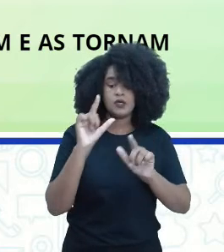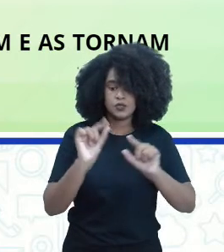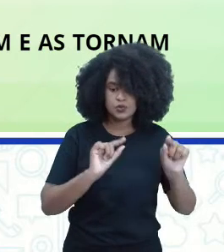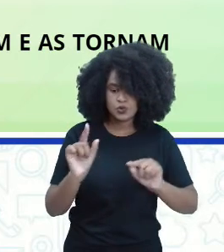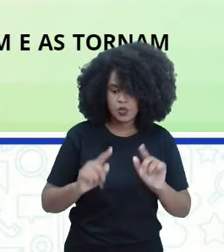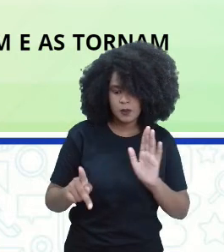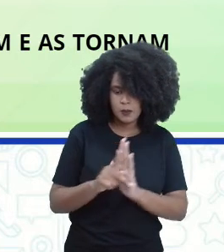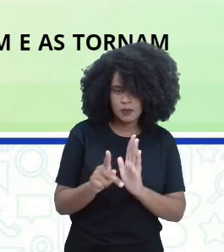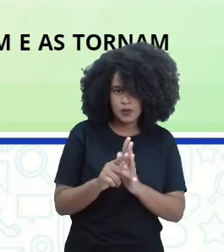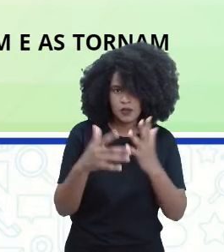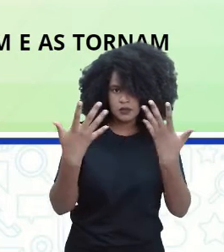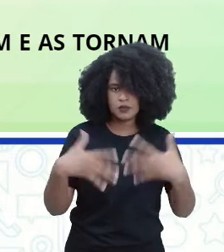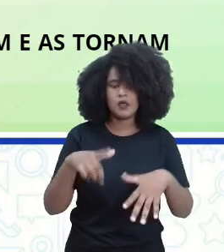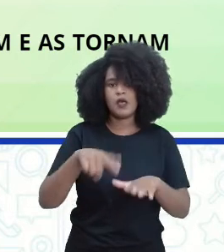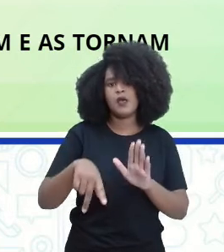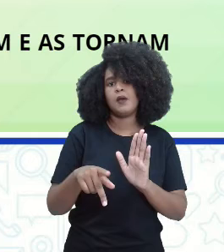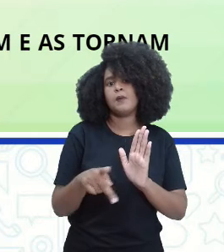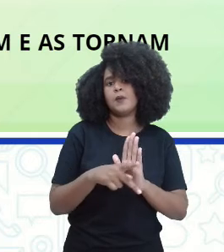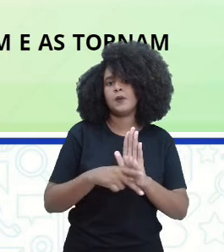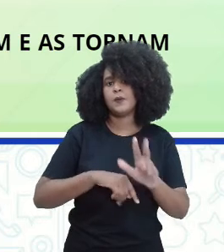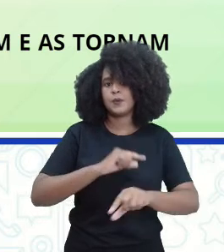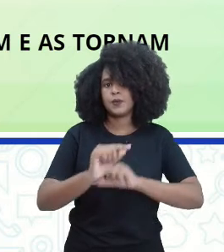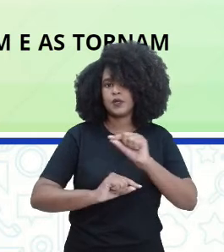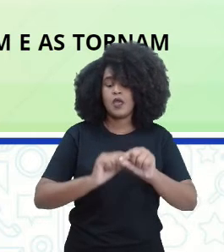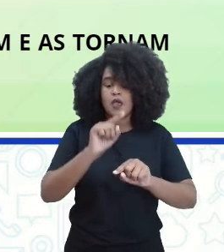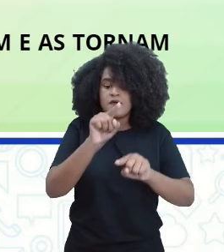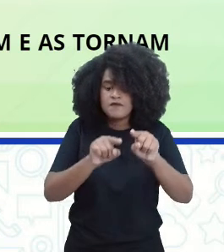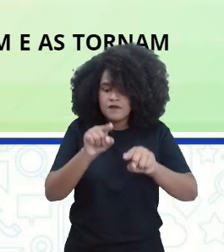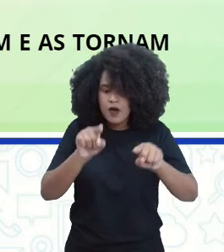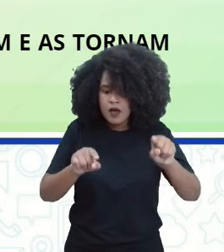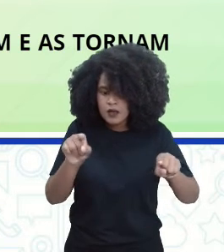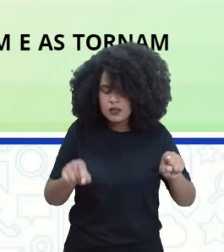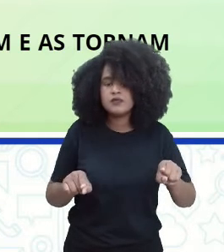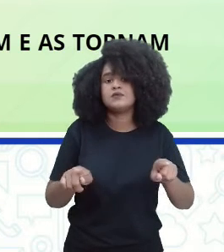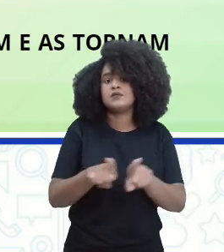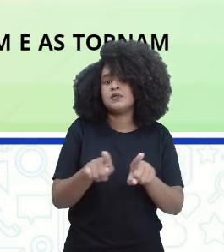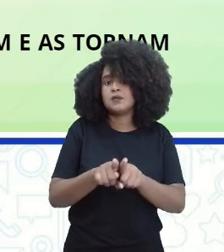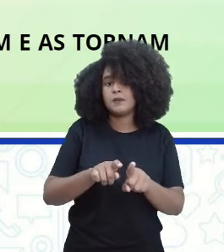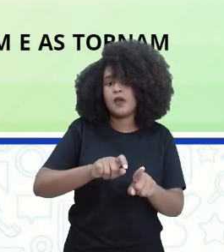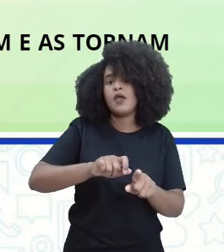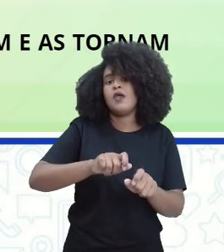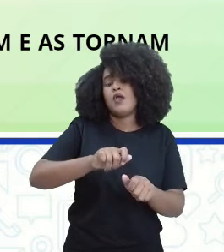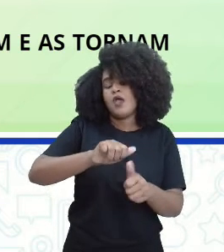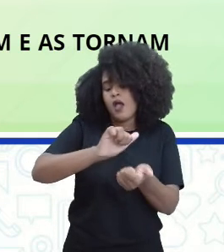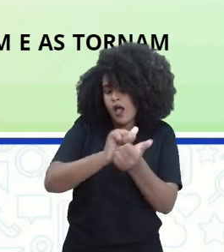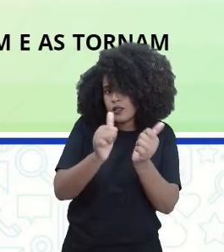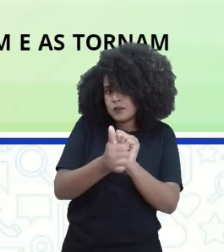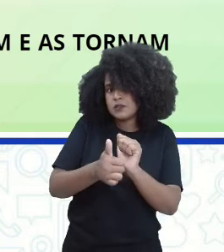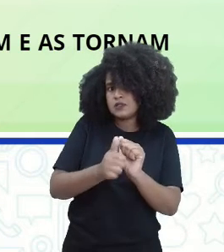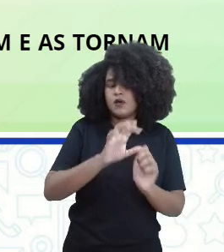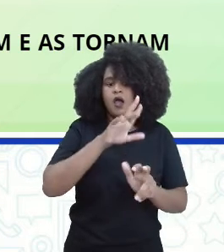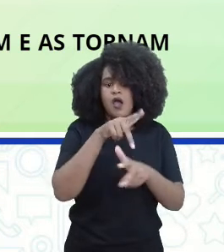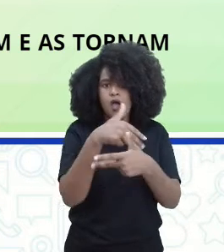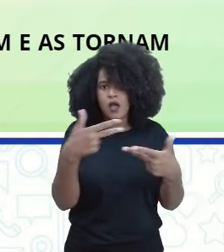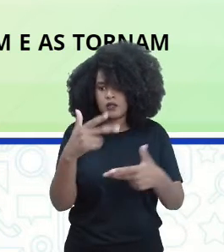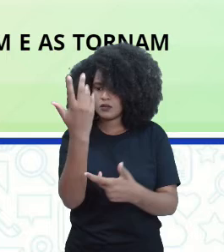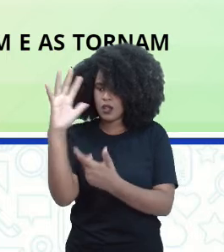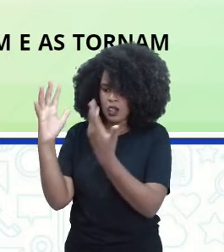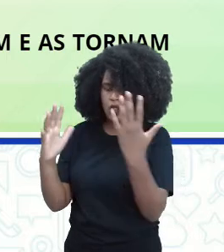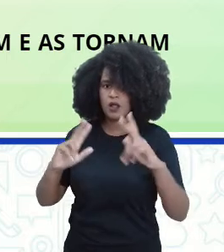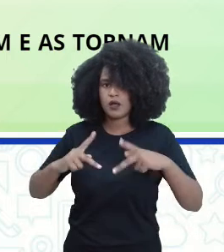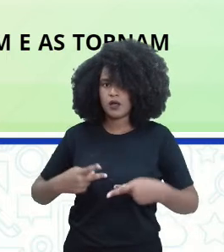natural, ela é a diversificação e a adaptação das espécies ao longo de várias gerações, que as